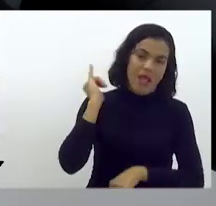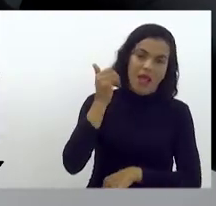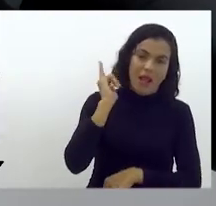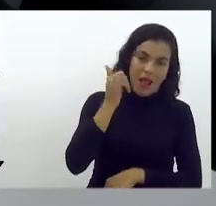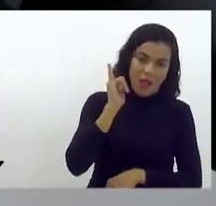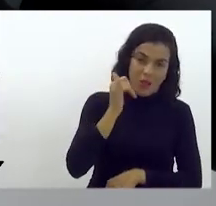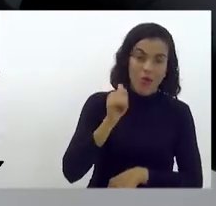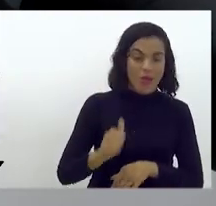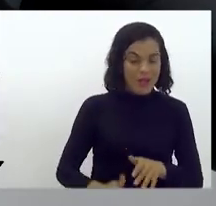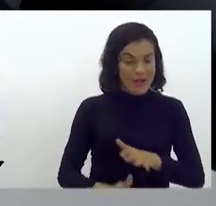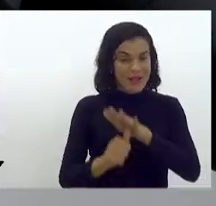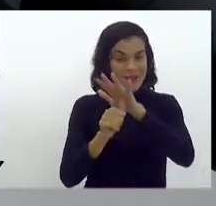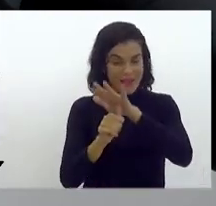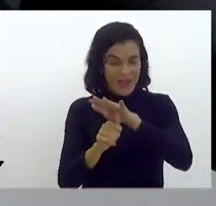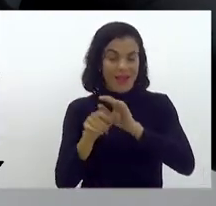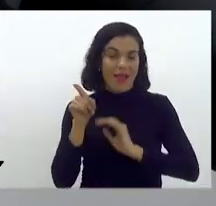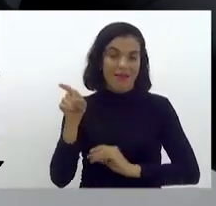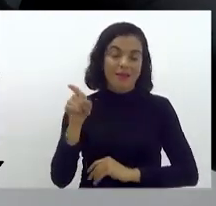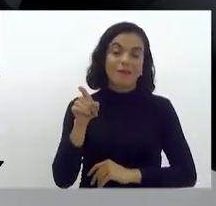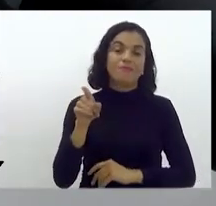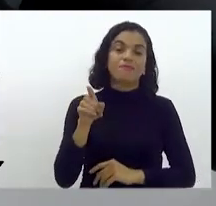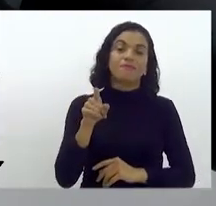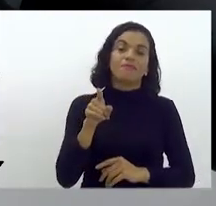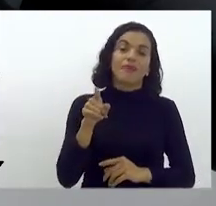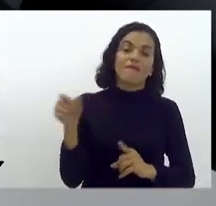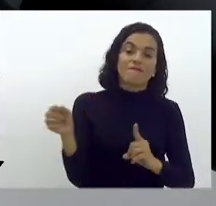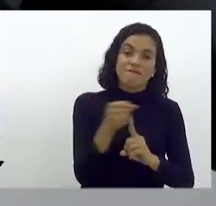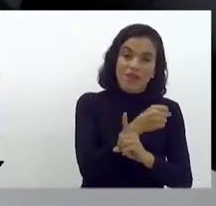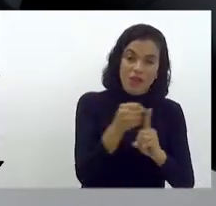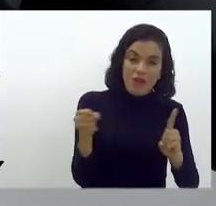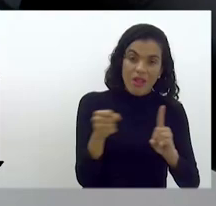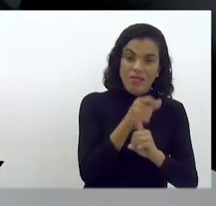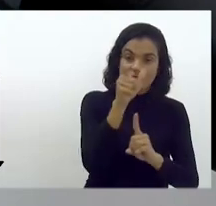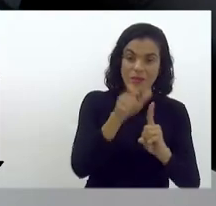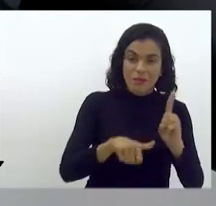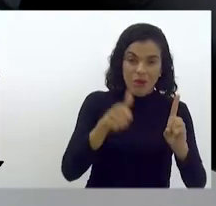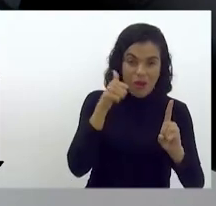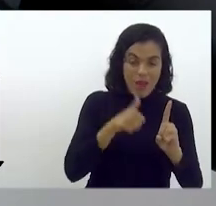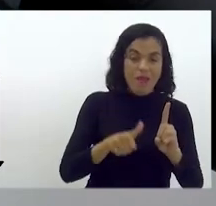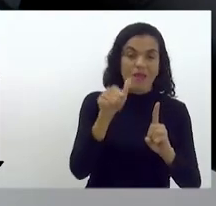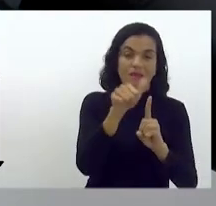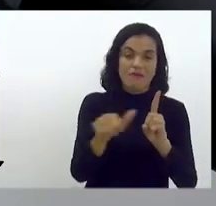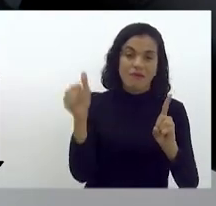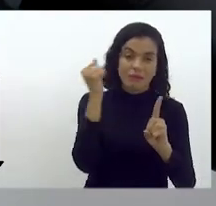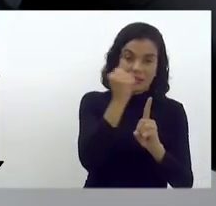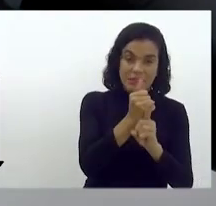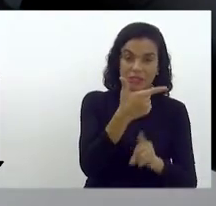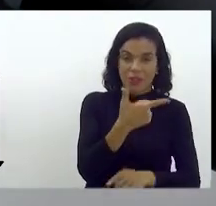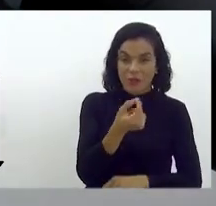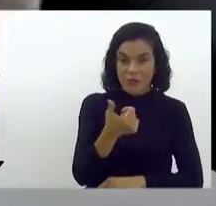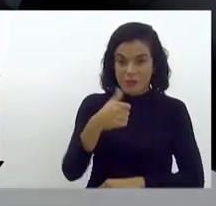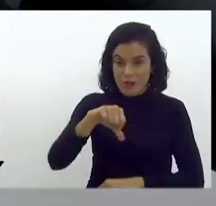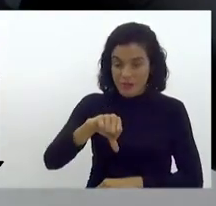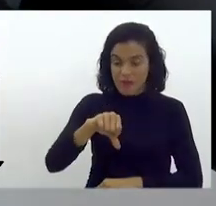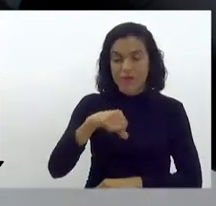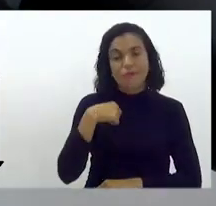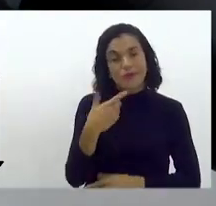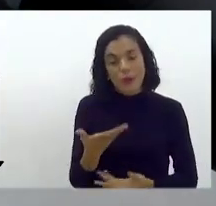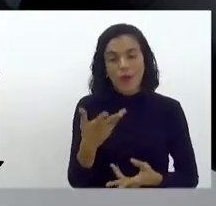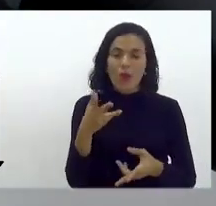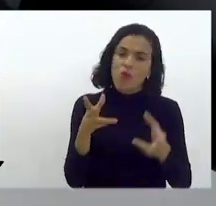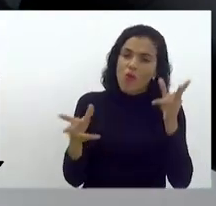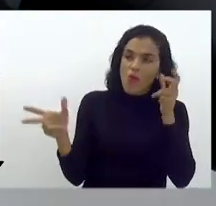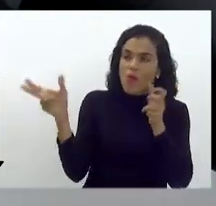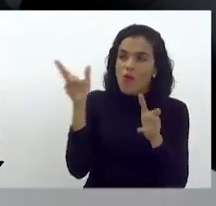deputada que foi da violência contra a mulher em 2015 e a feminicídio em 2019 e ouvindo a todos